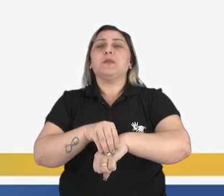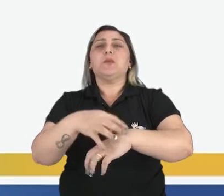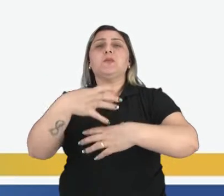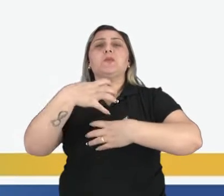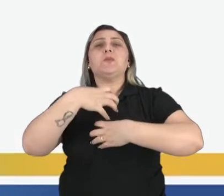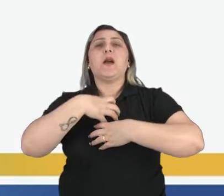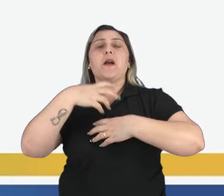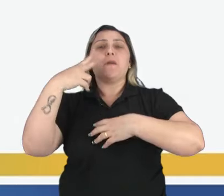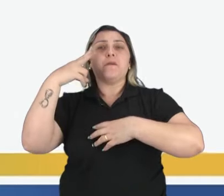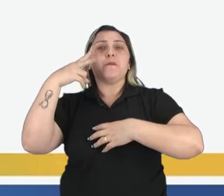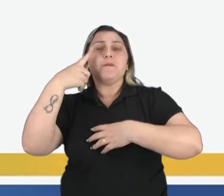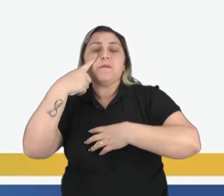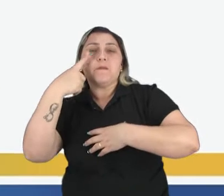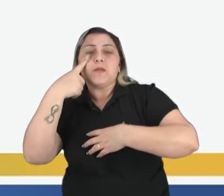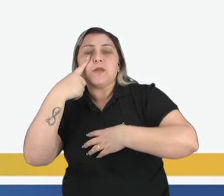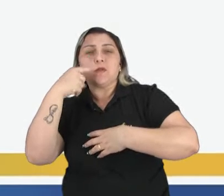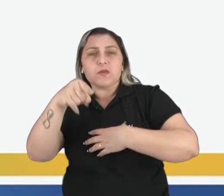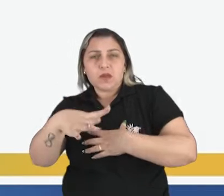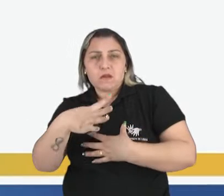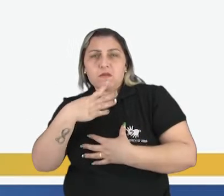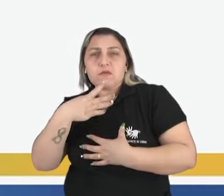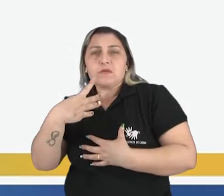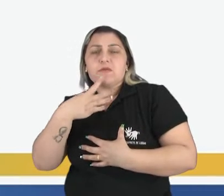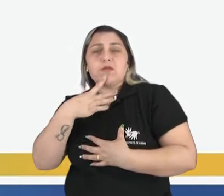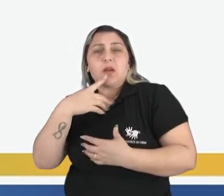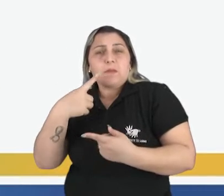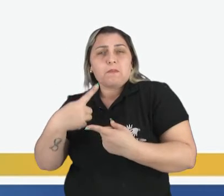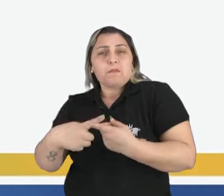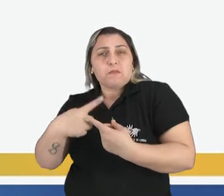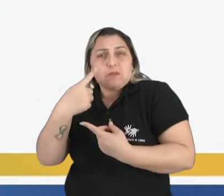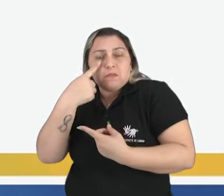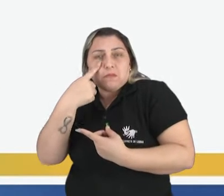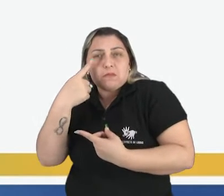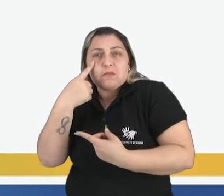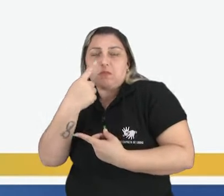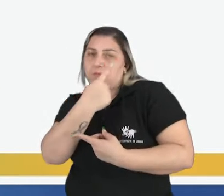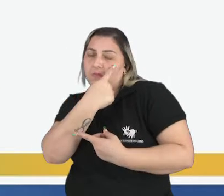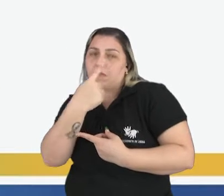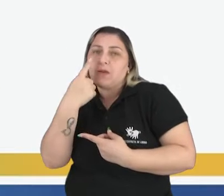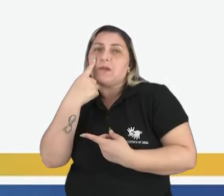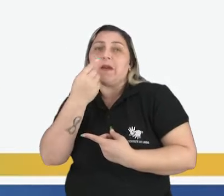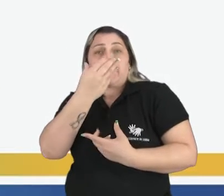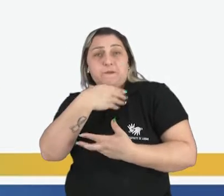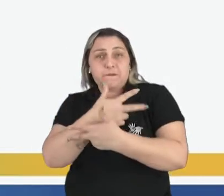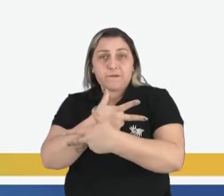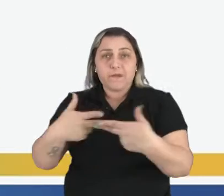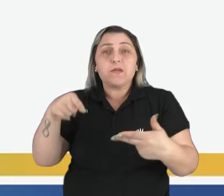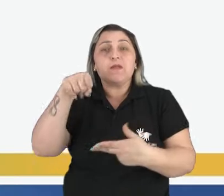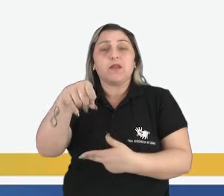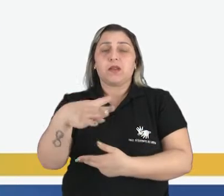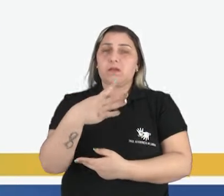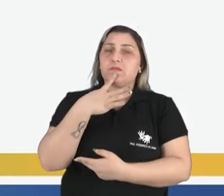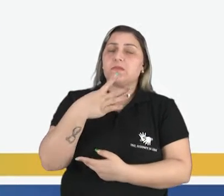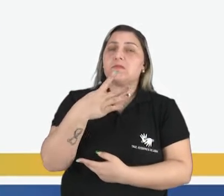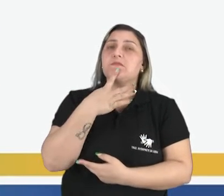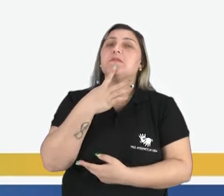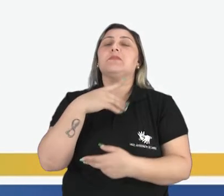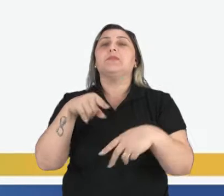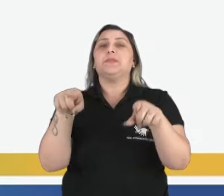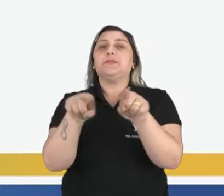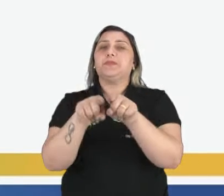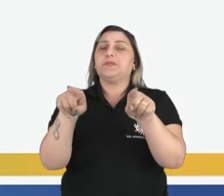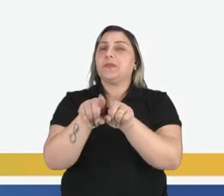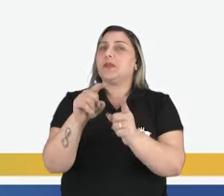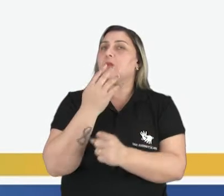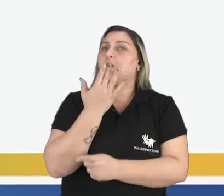sentidos. Visão, você conhece alguma coisa por visão? Sim. Determinadas frutas, né, você conhece,